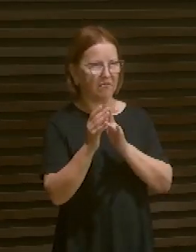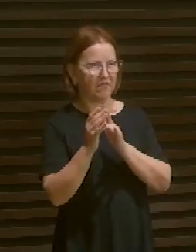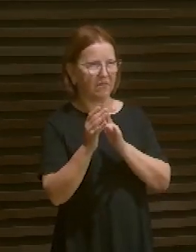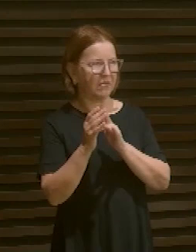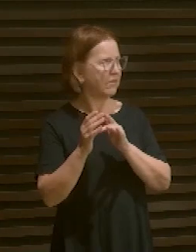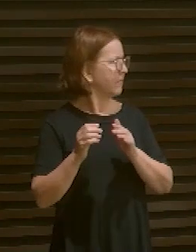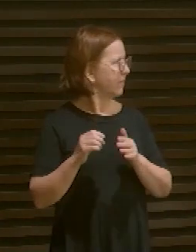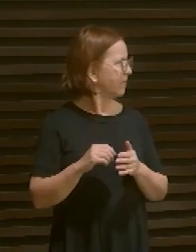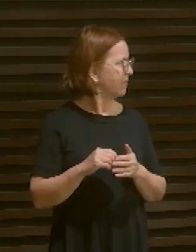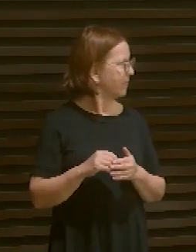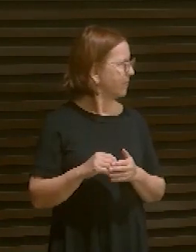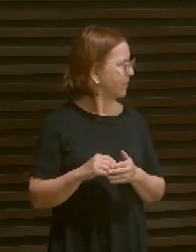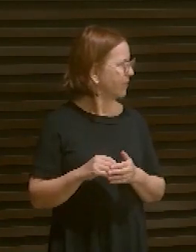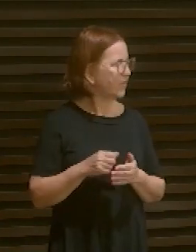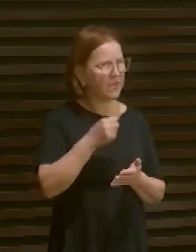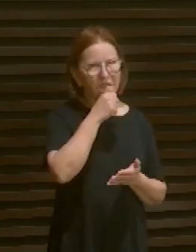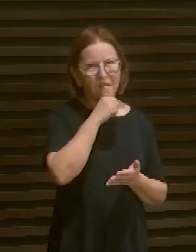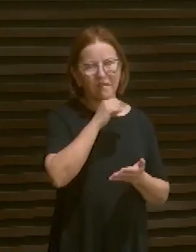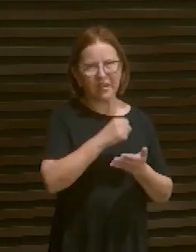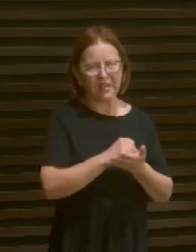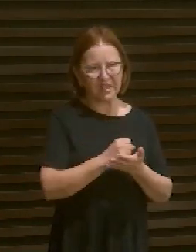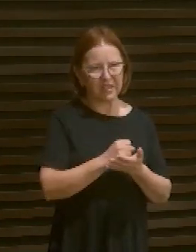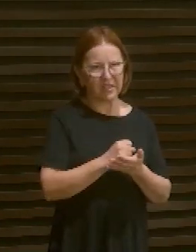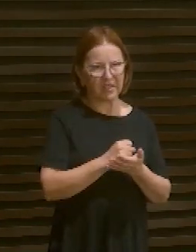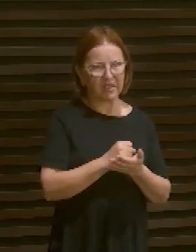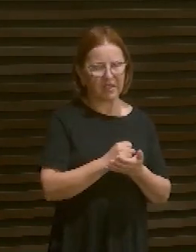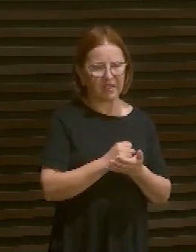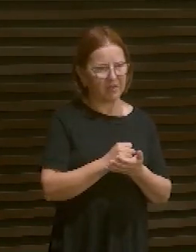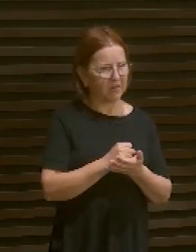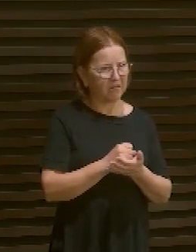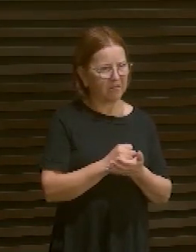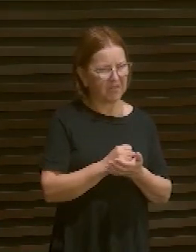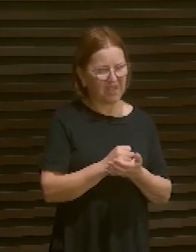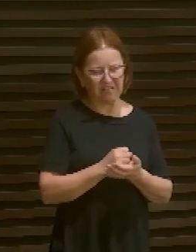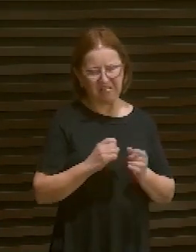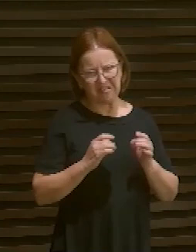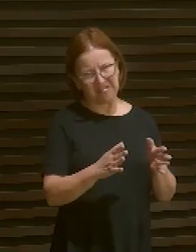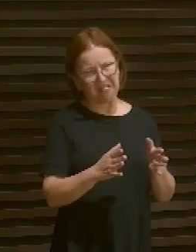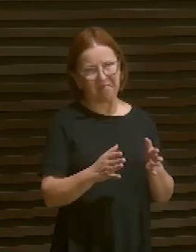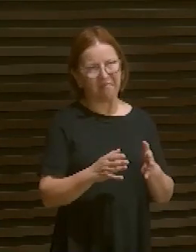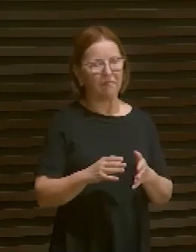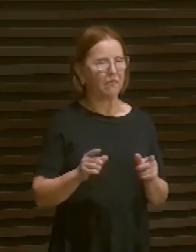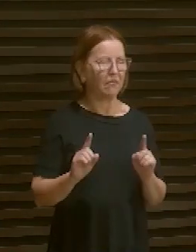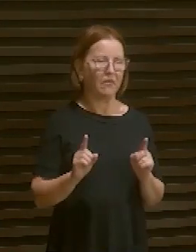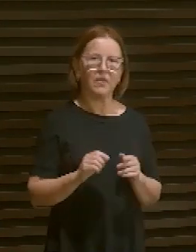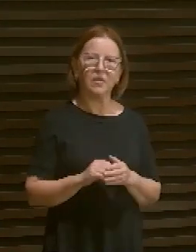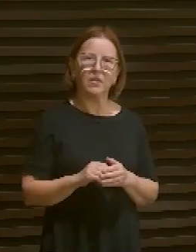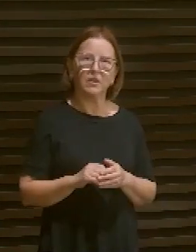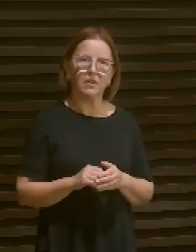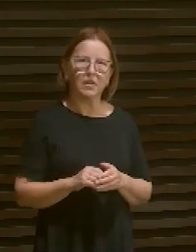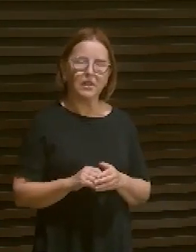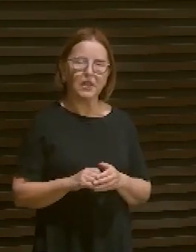Velho Testamento, como se o Velho Testamento fosse anacrônico, fosse uma